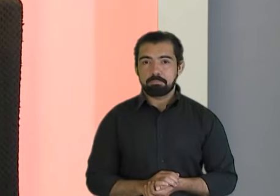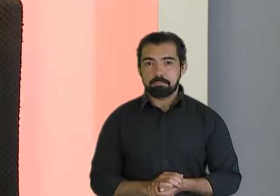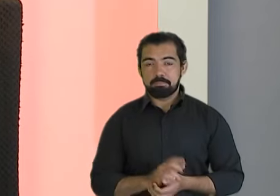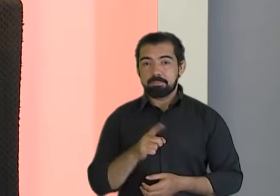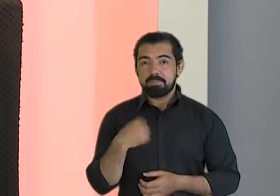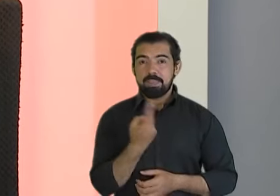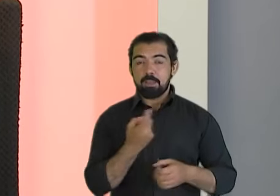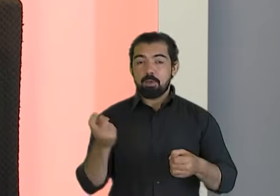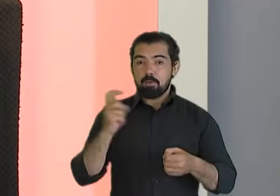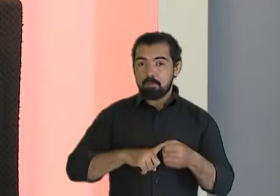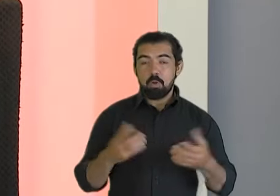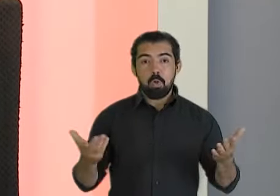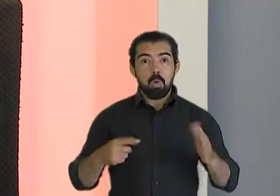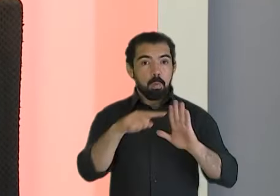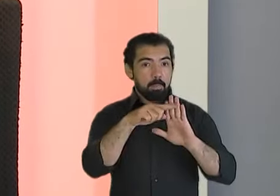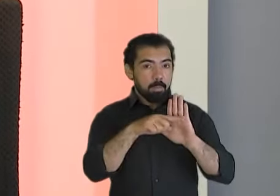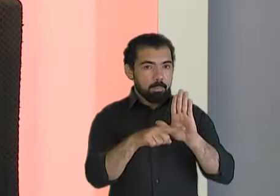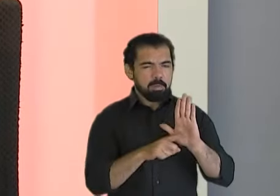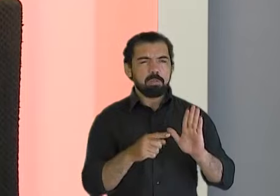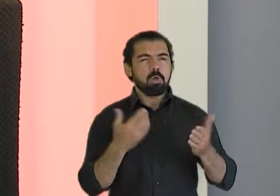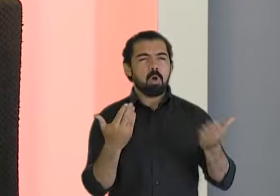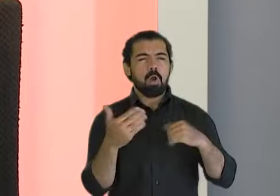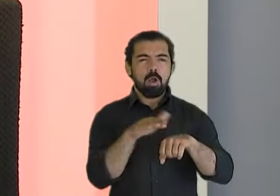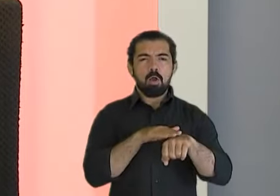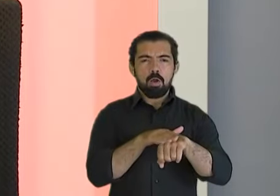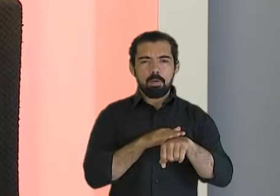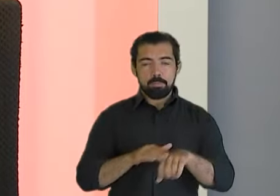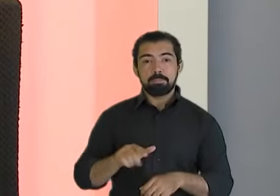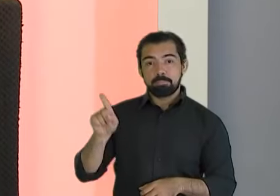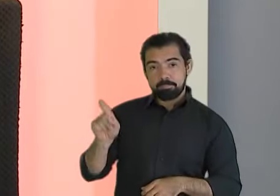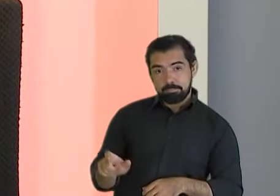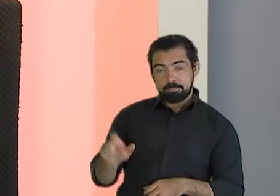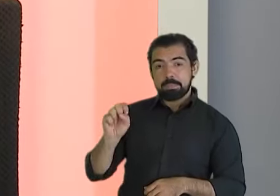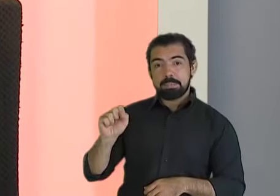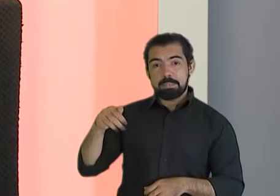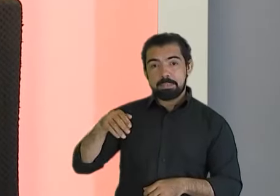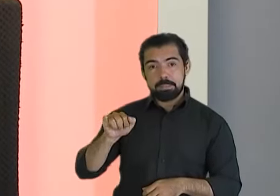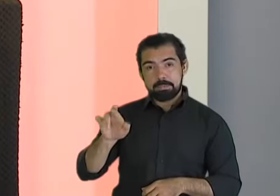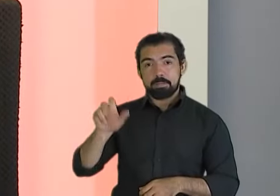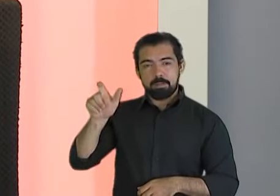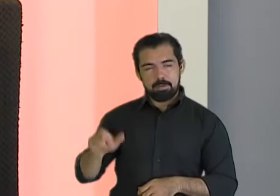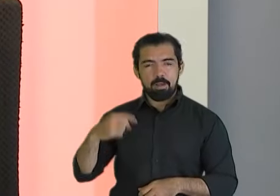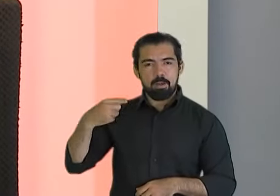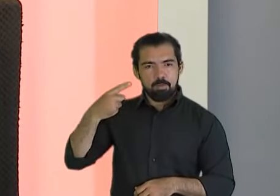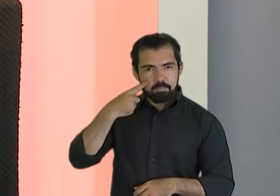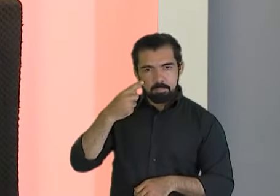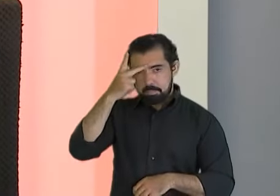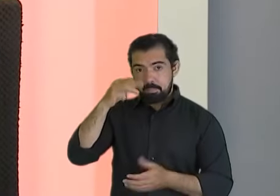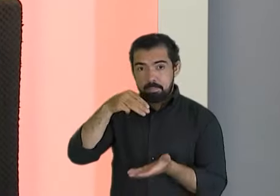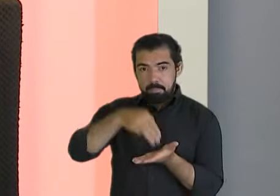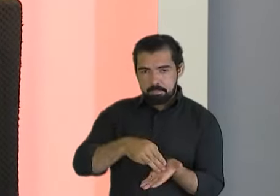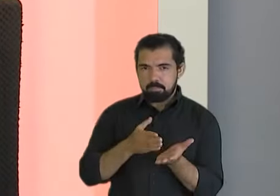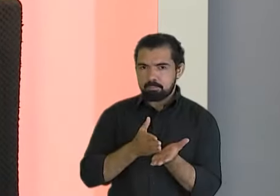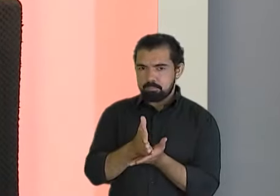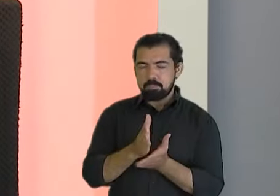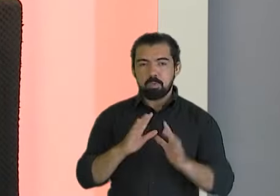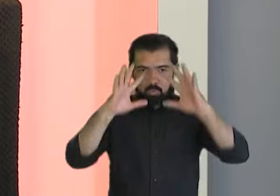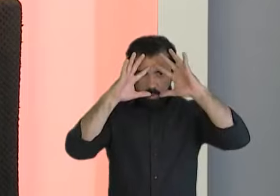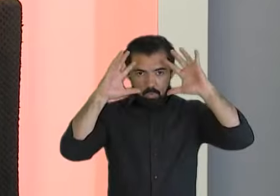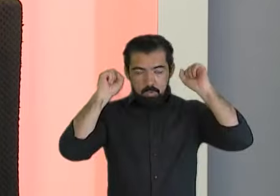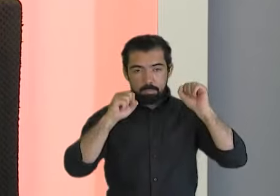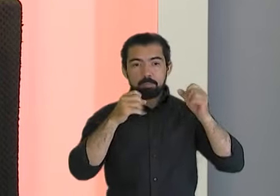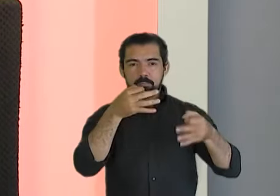Estamos de volta e no programa de hoje estamos conversando com Sami Brasiliense, advogado, membro efetivo da Comissão do